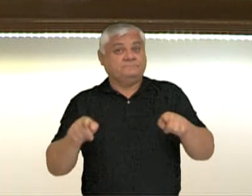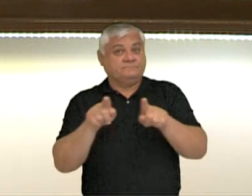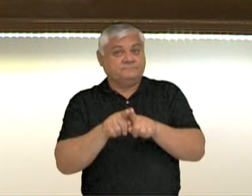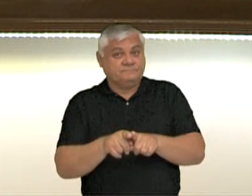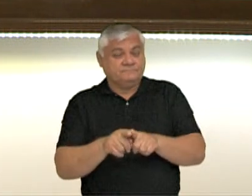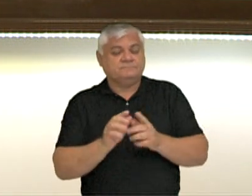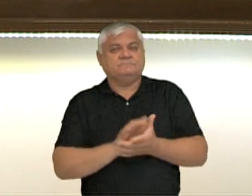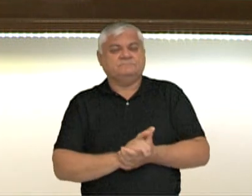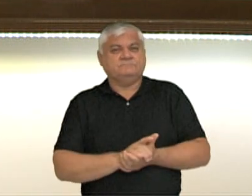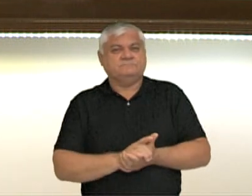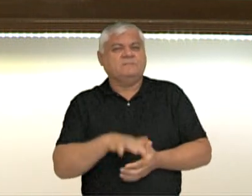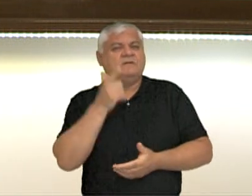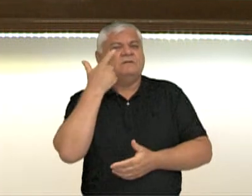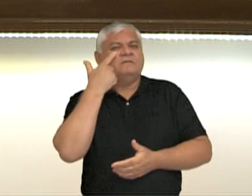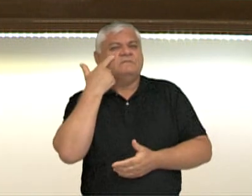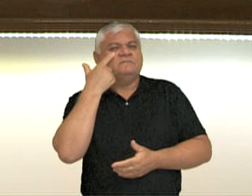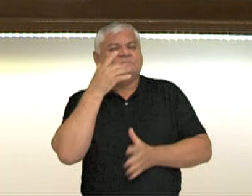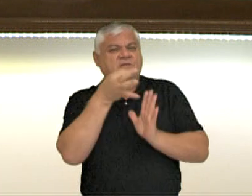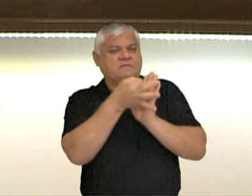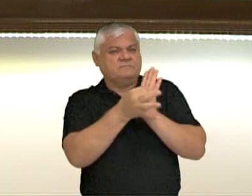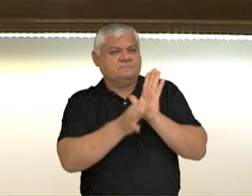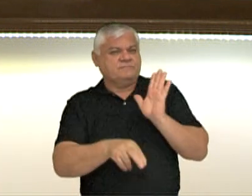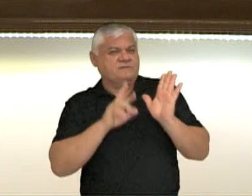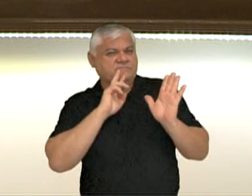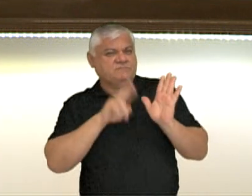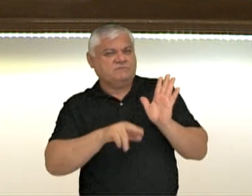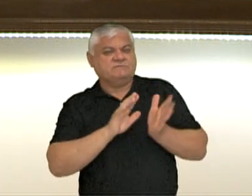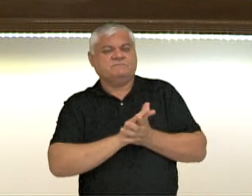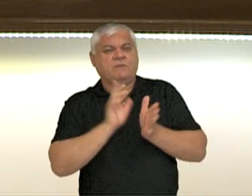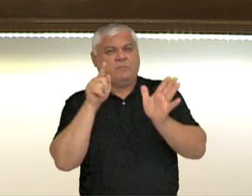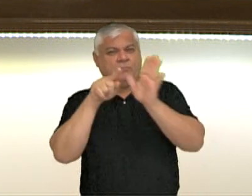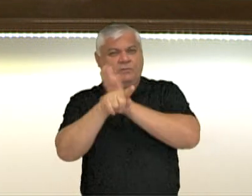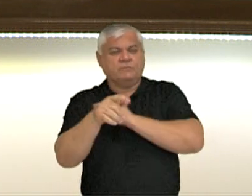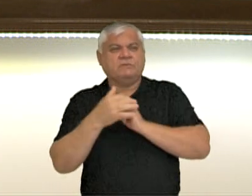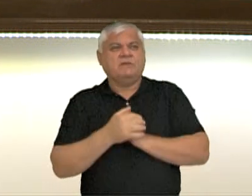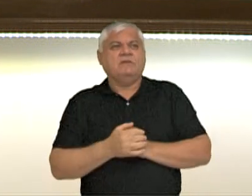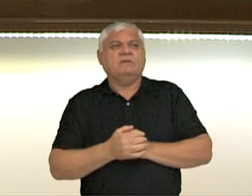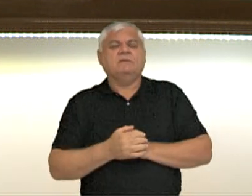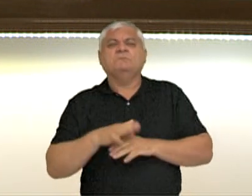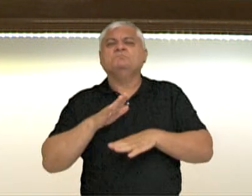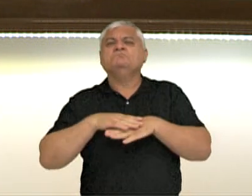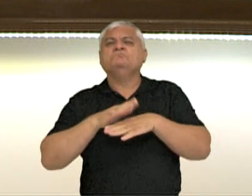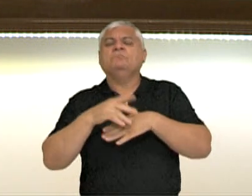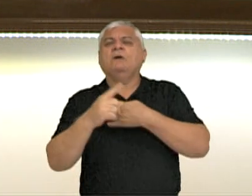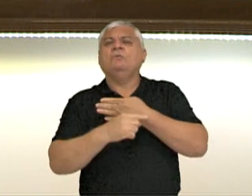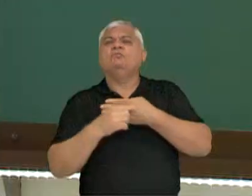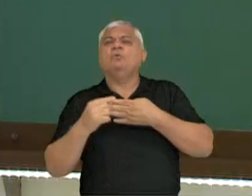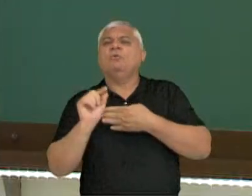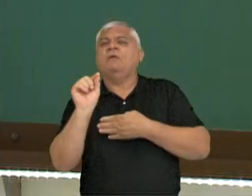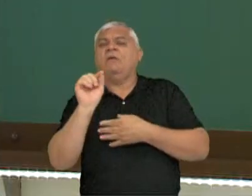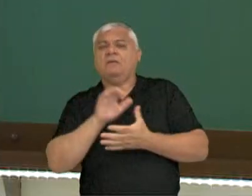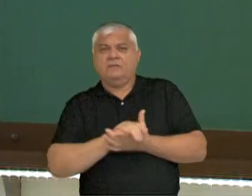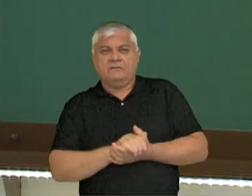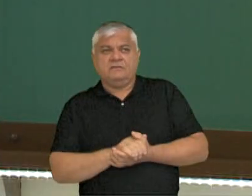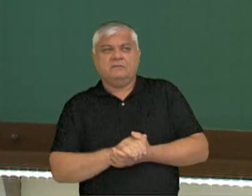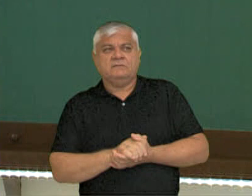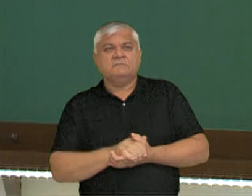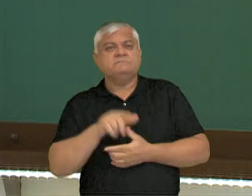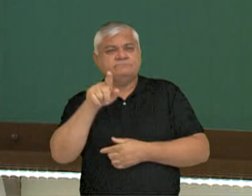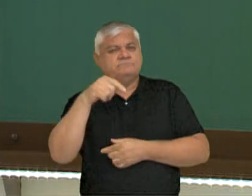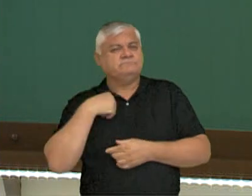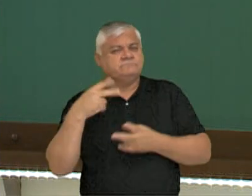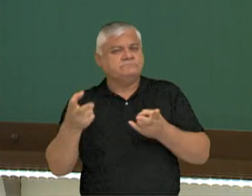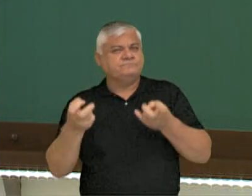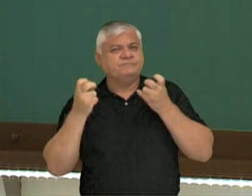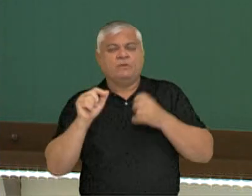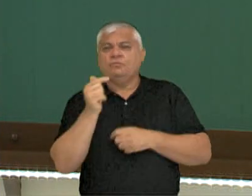Voltei. Vamos gabaritar exercício. Eu te perguntei, de quem é a autoria do texto? Você deve ter percebido